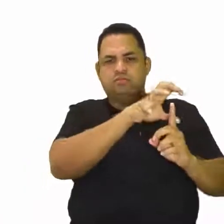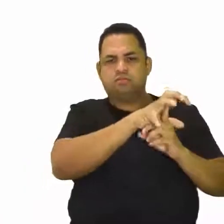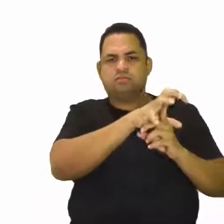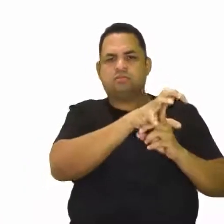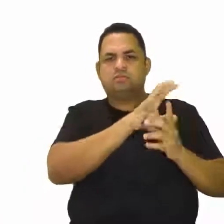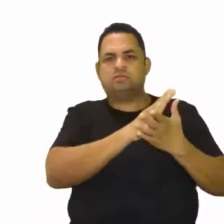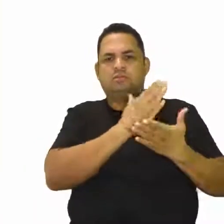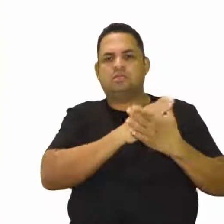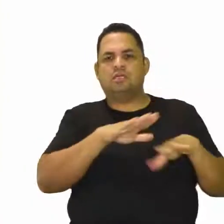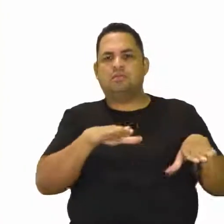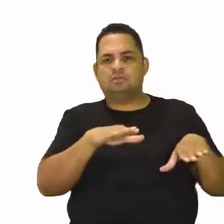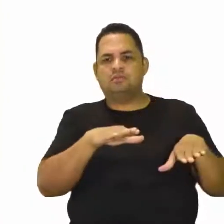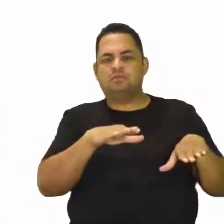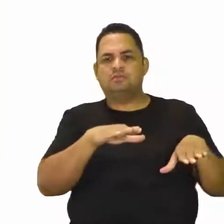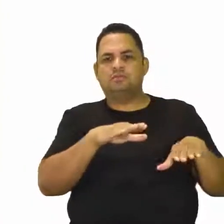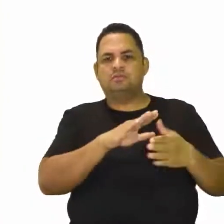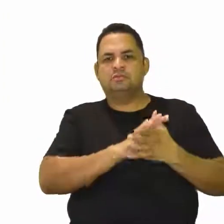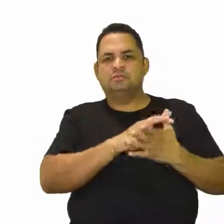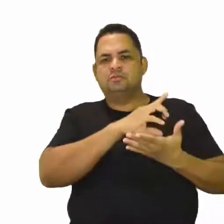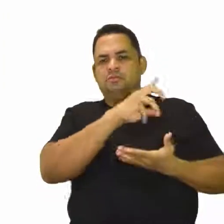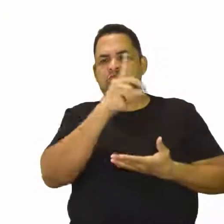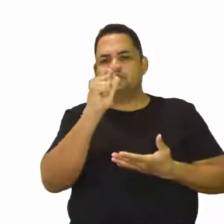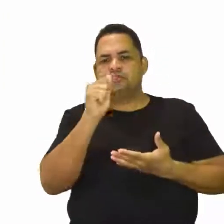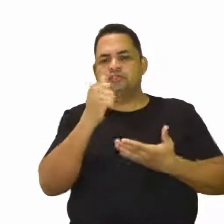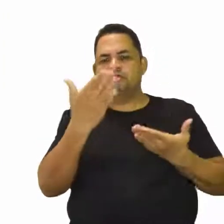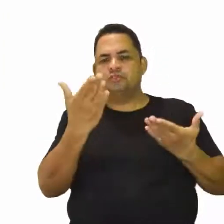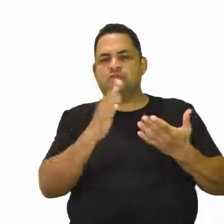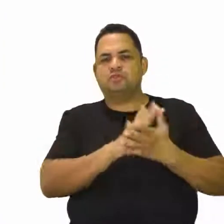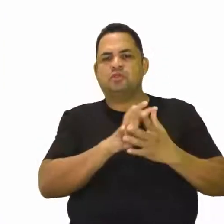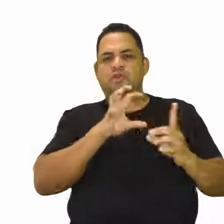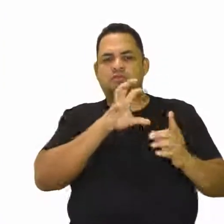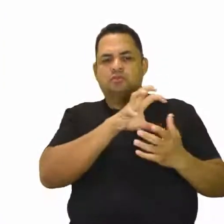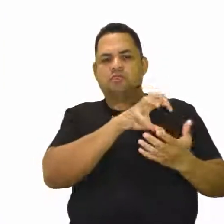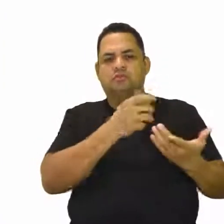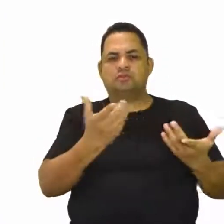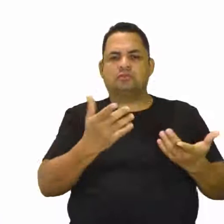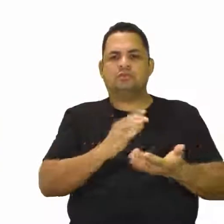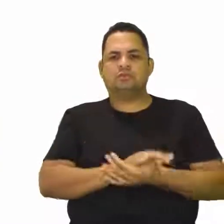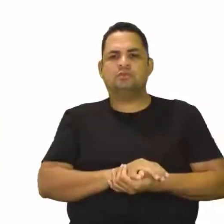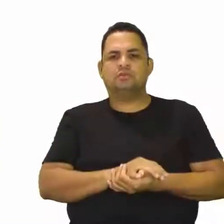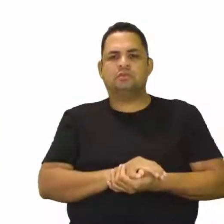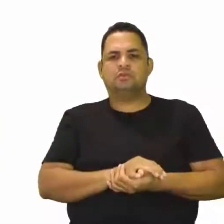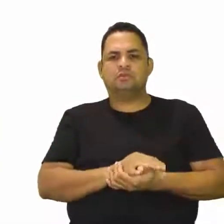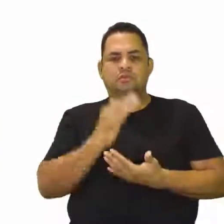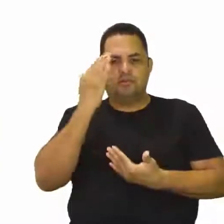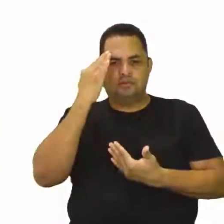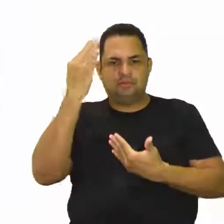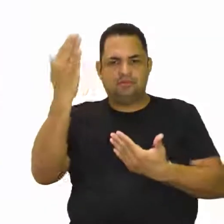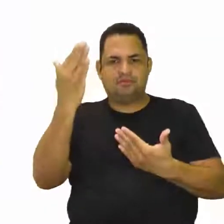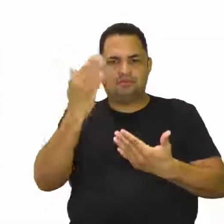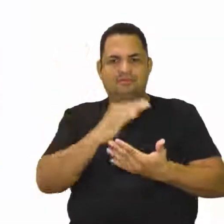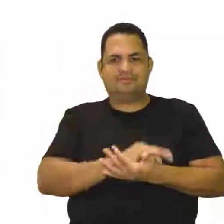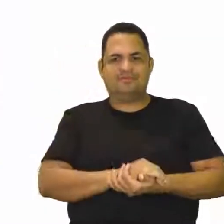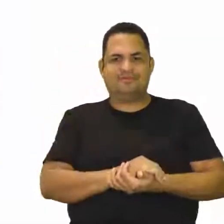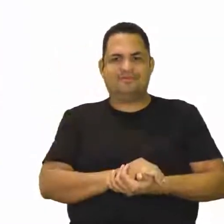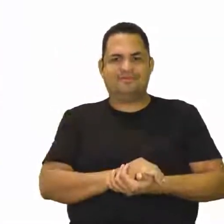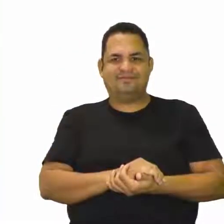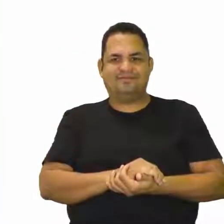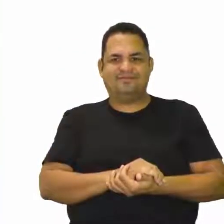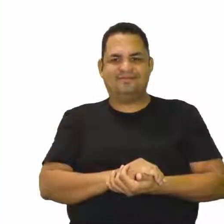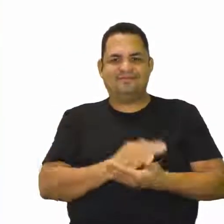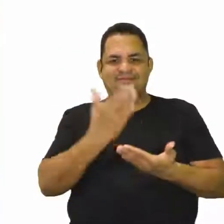Pá, já era. Questão de dias conquistavam o alvo. Muito bem, obrigado aí pela marca do nosso